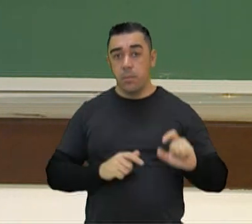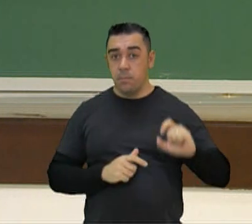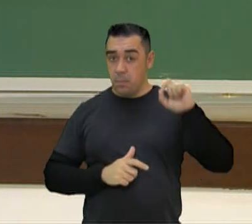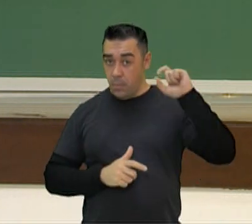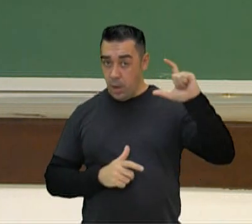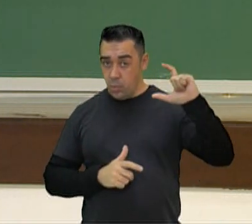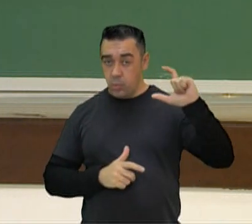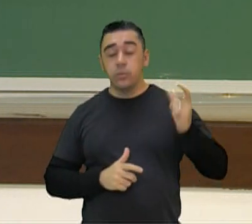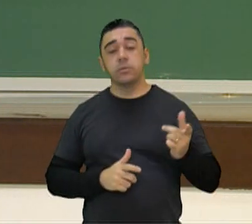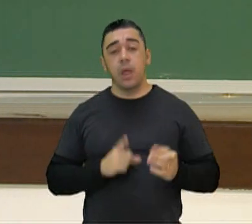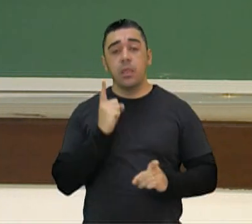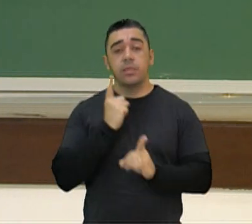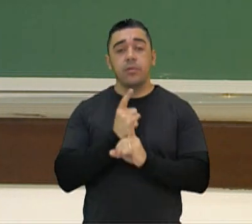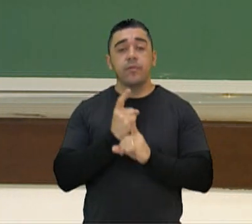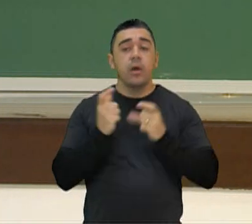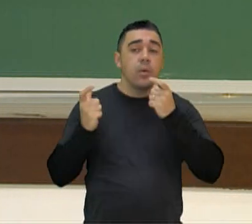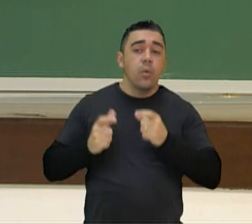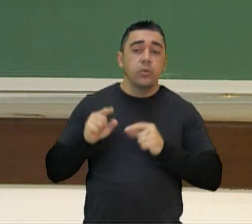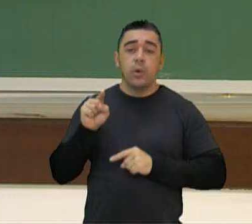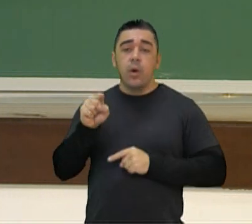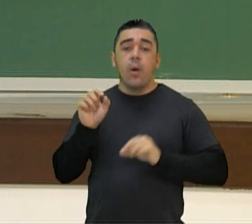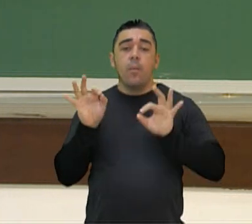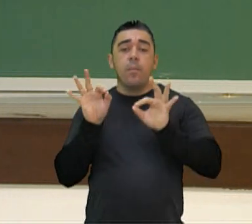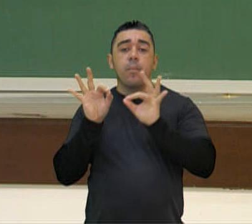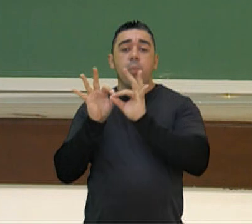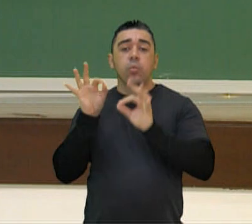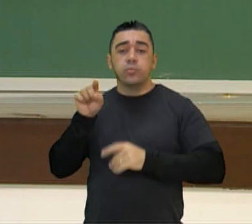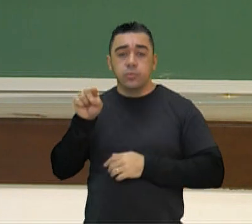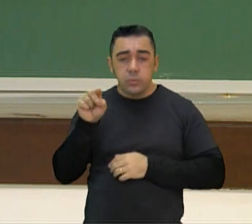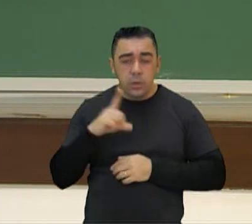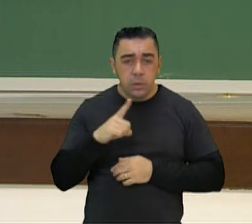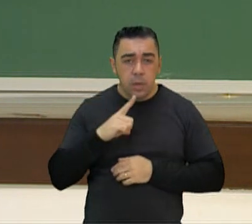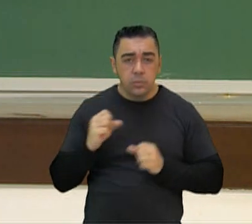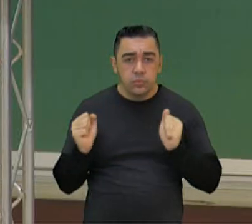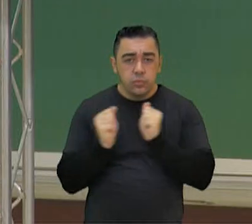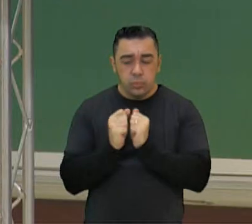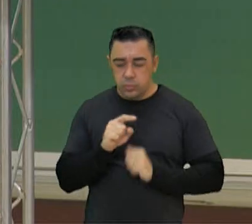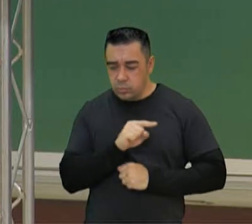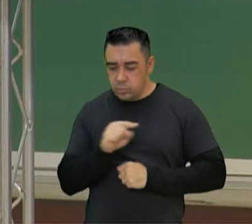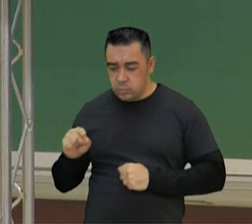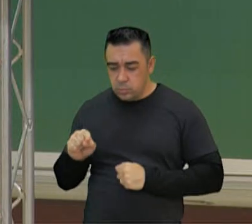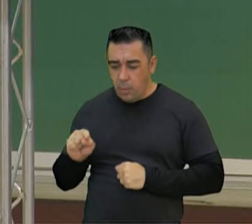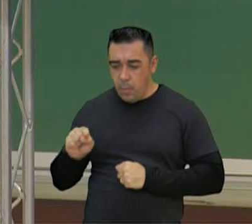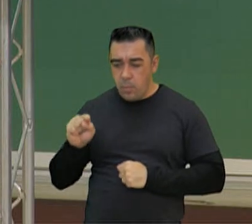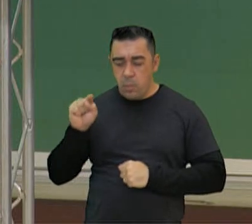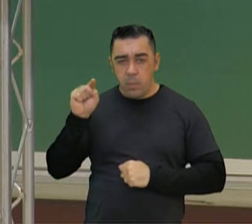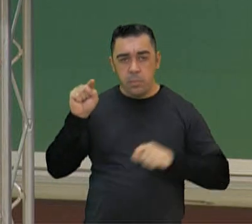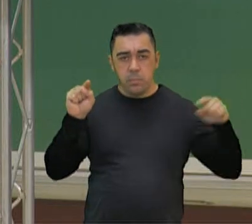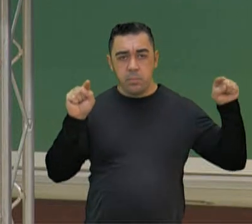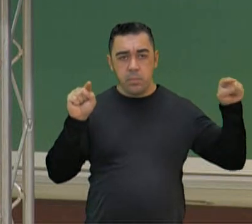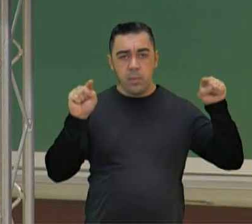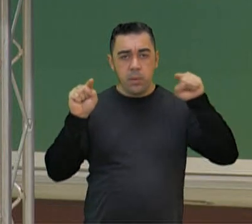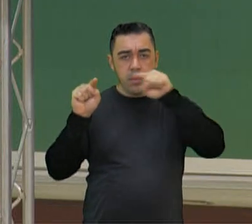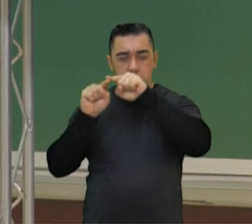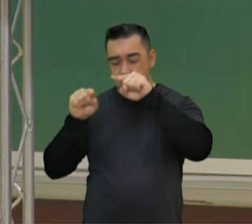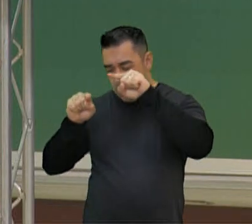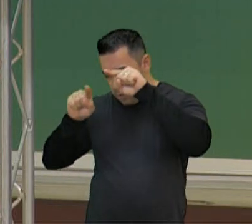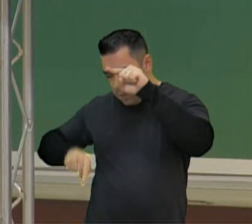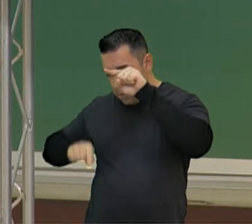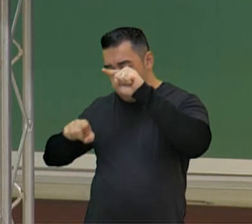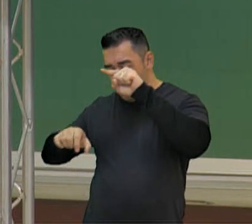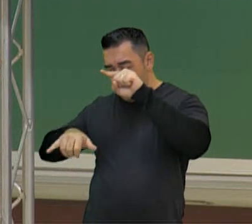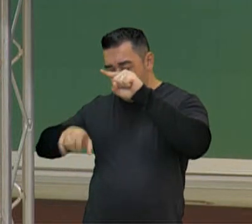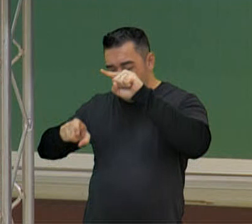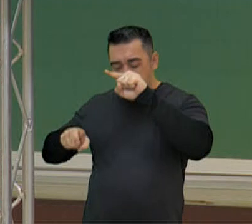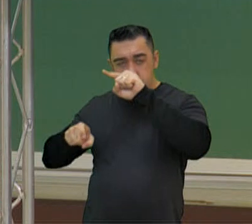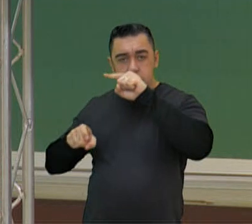a identificação da posição, com a coordenada. No eixo X, o primeiro número pertence ao